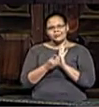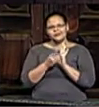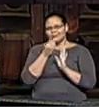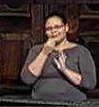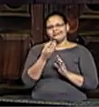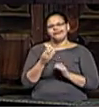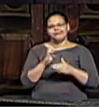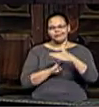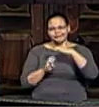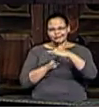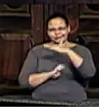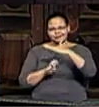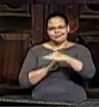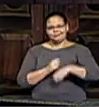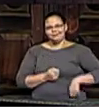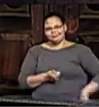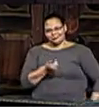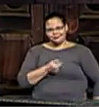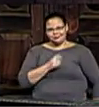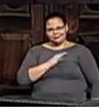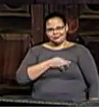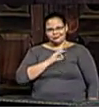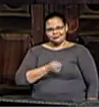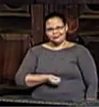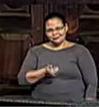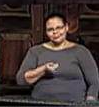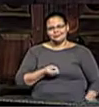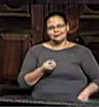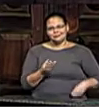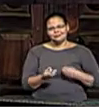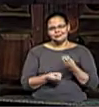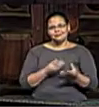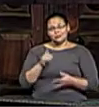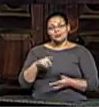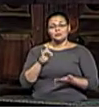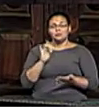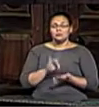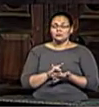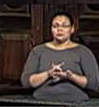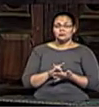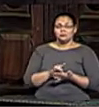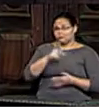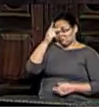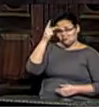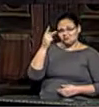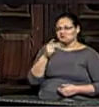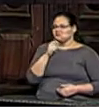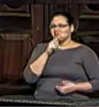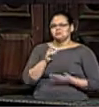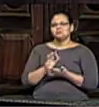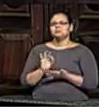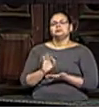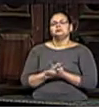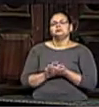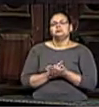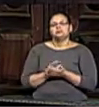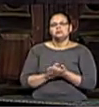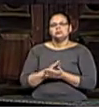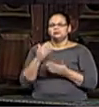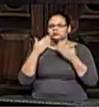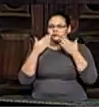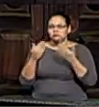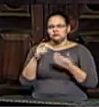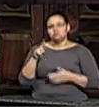benefícios fiscais. Essa é a realidade. E ninguém nos mostrou qual era